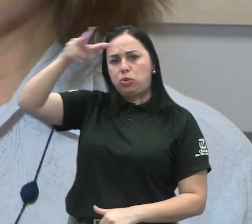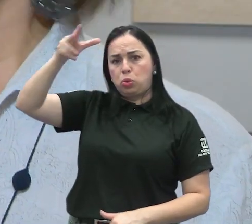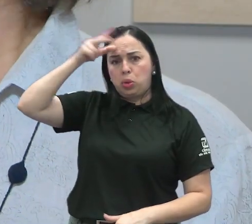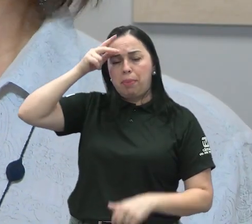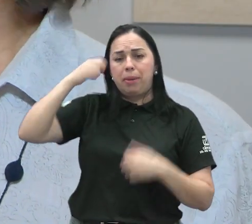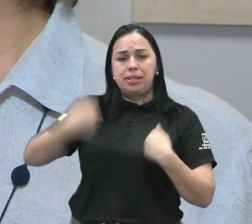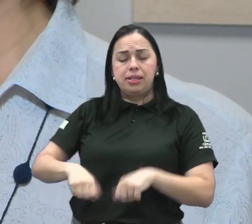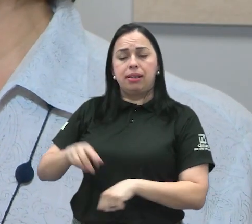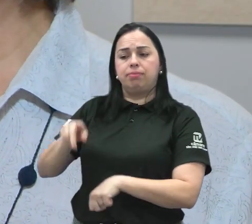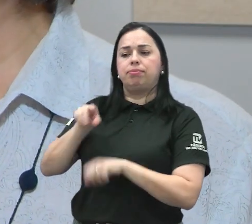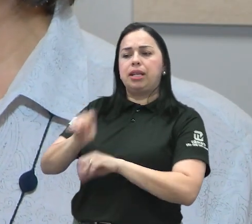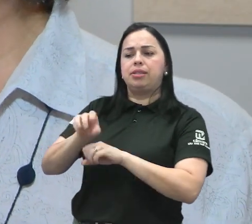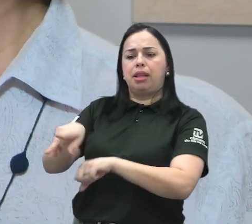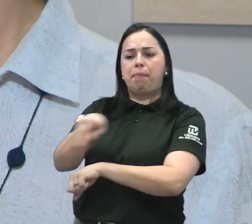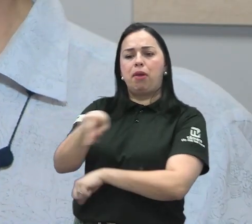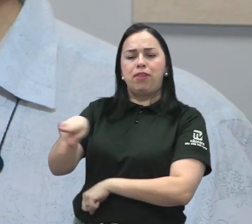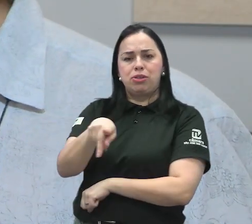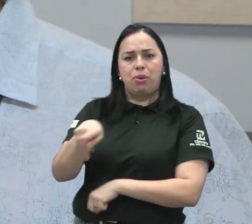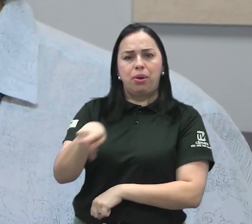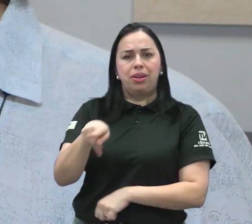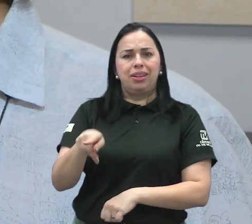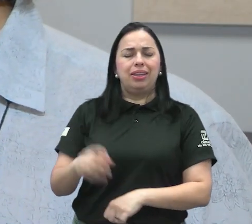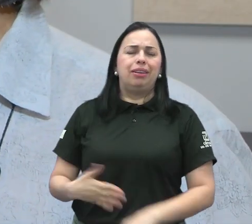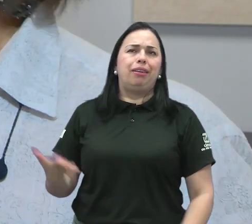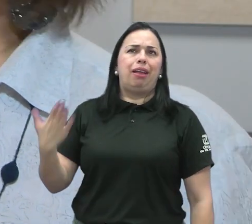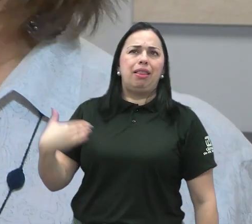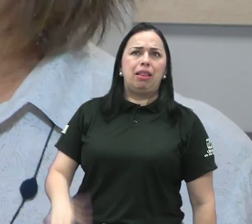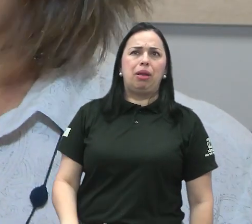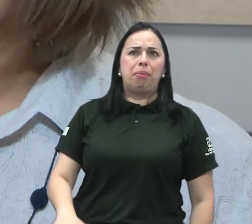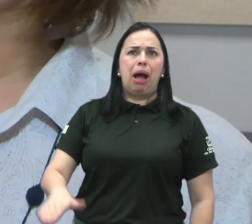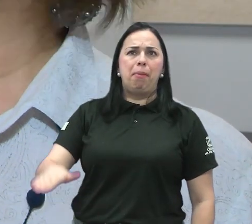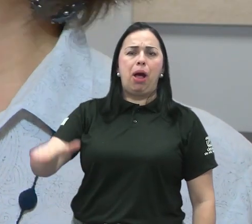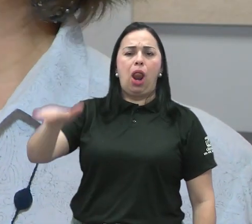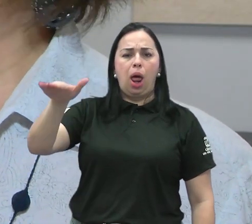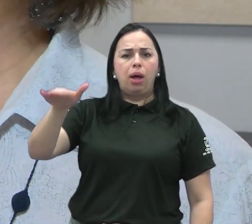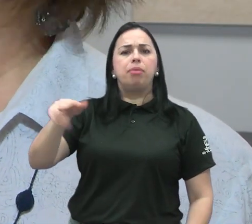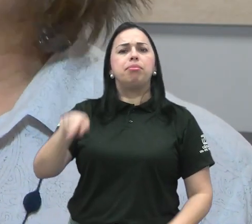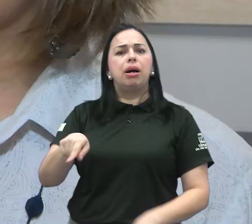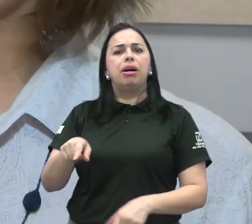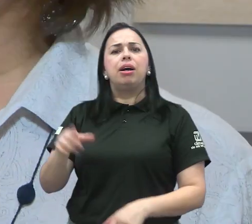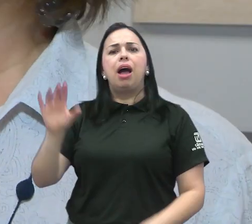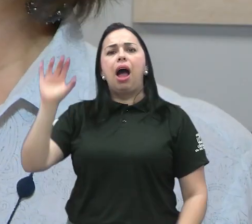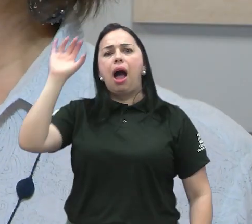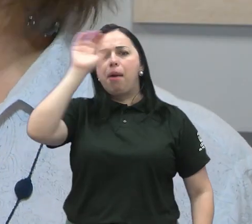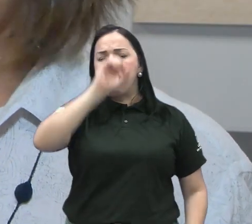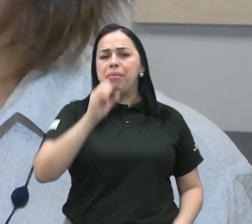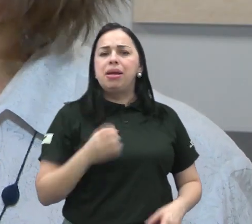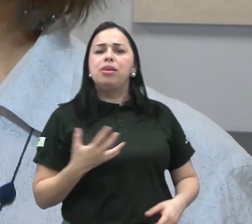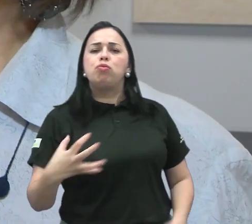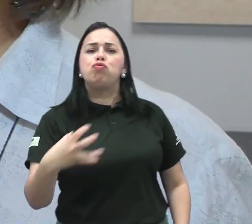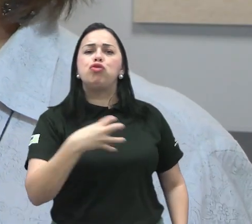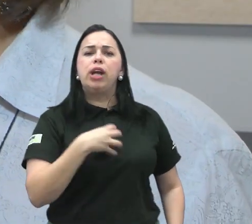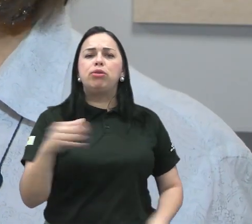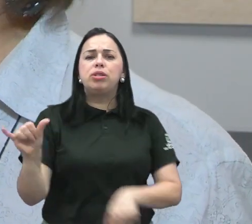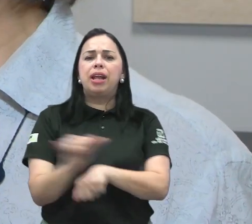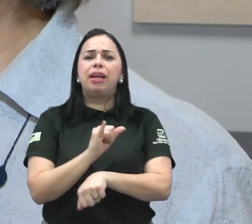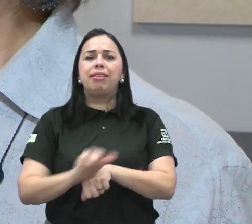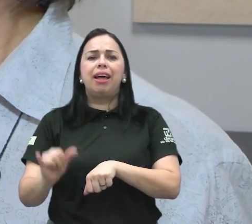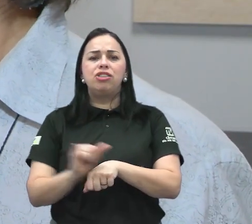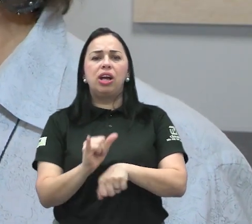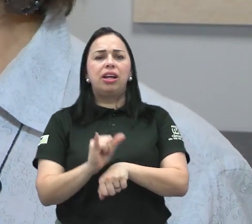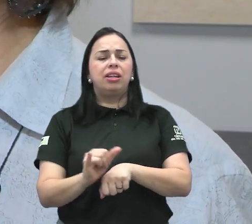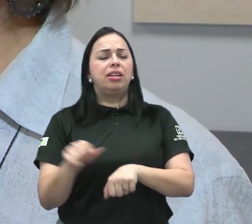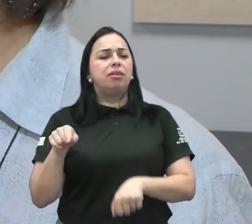fazer formação para esses professores da rede, desde da pré-escola, né, para ele ter uma